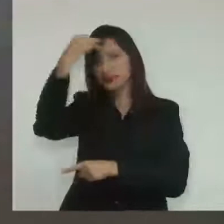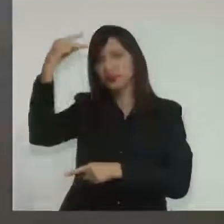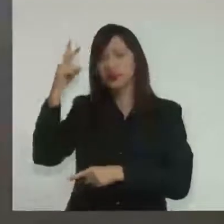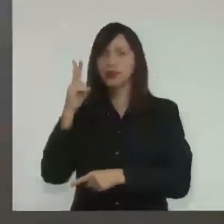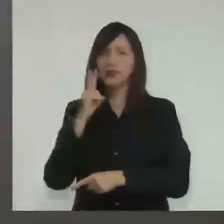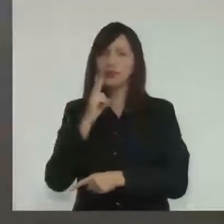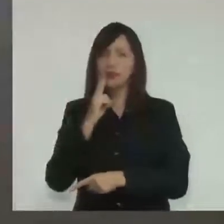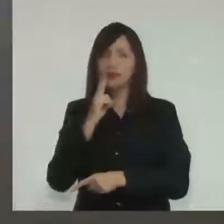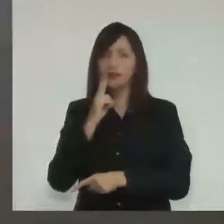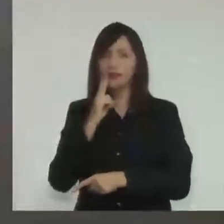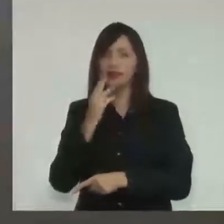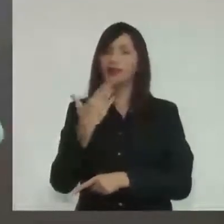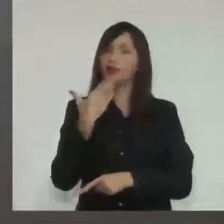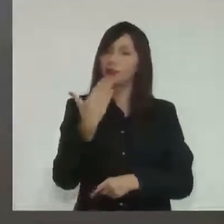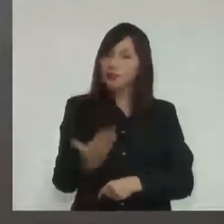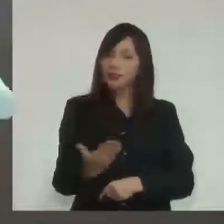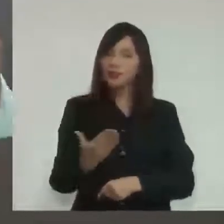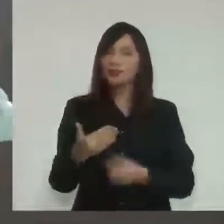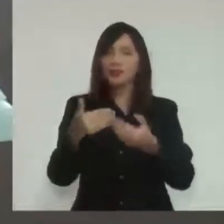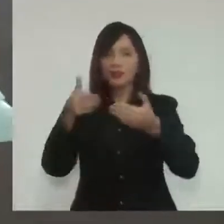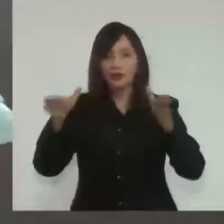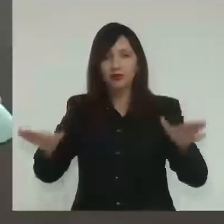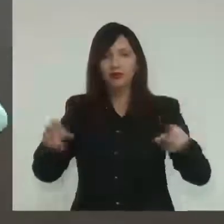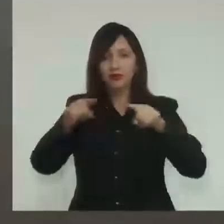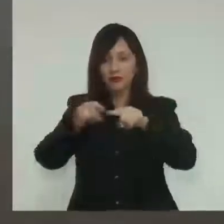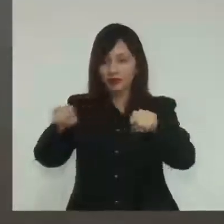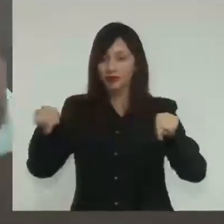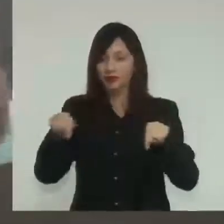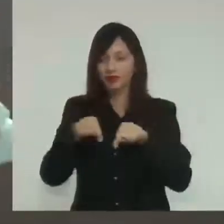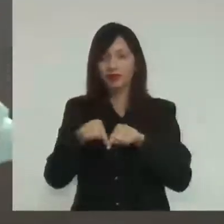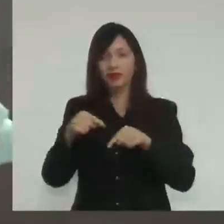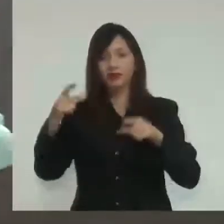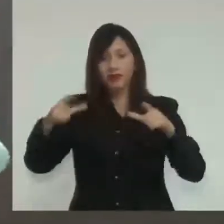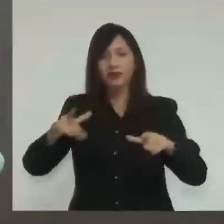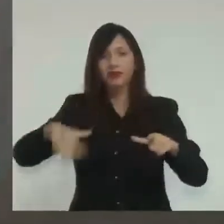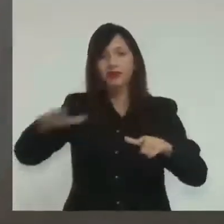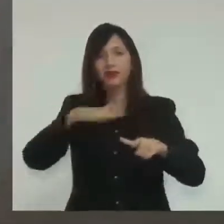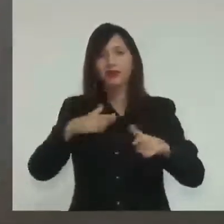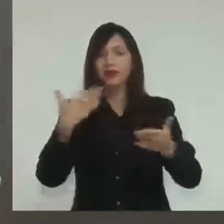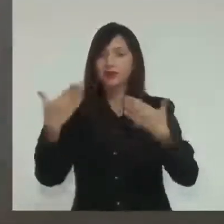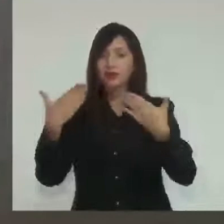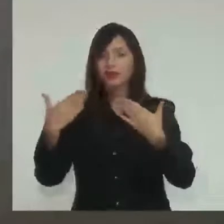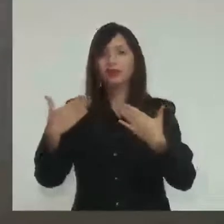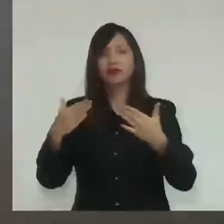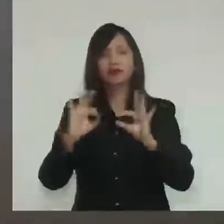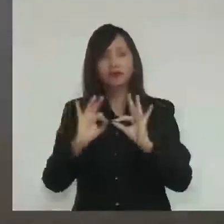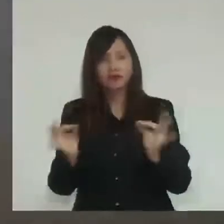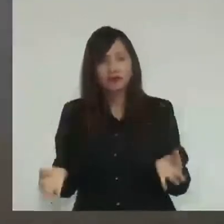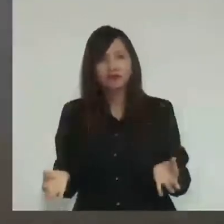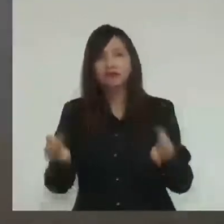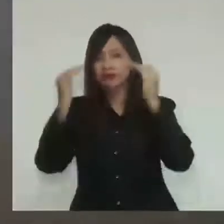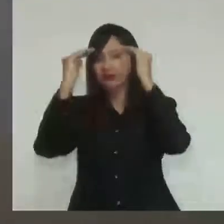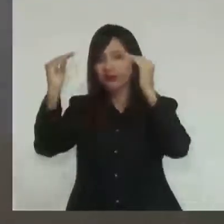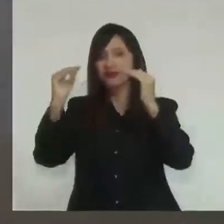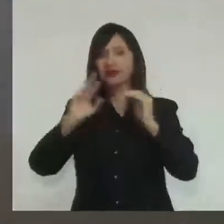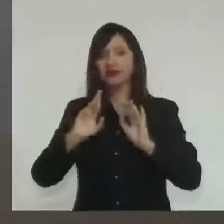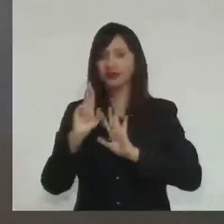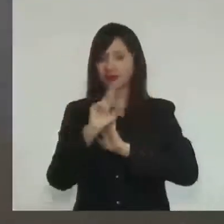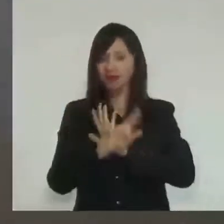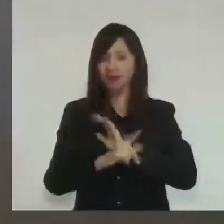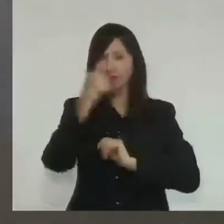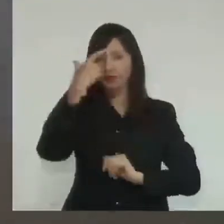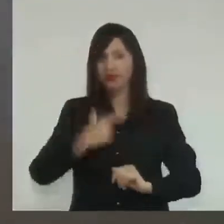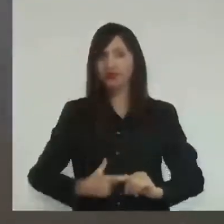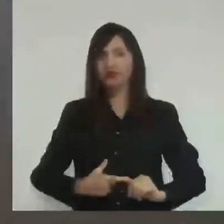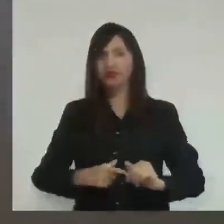de Vinhedo, solicitando que a gente abra um espaço na cidade para um debate fraterno, né, que respeite todas as diferenças e que defenda uma escola